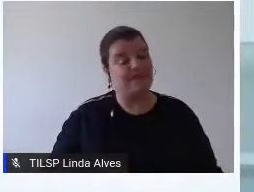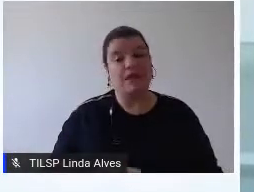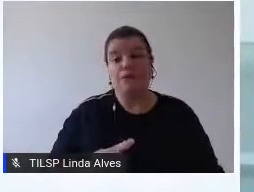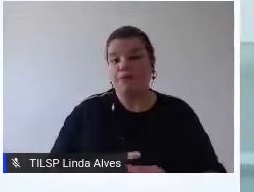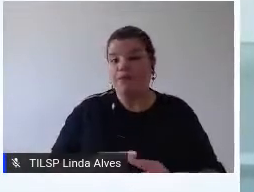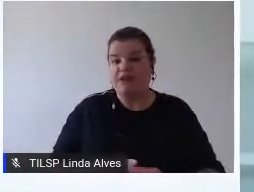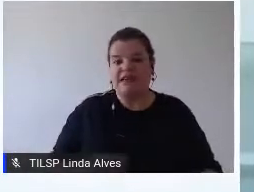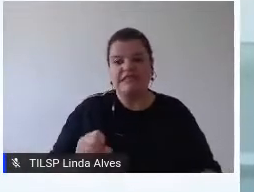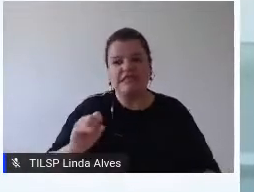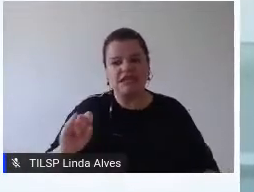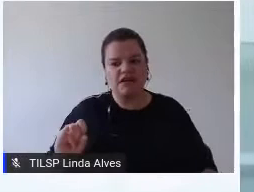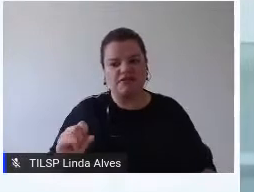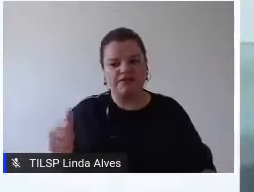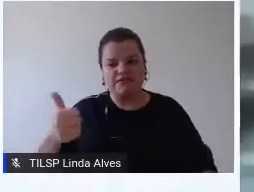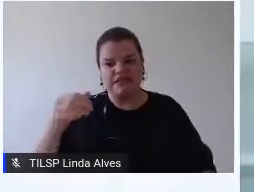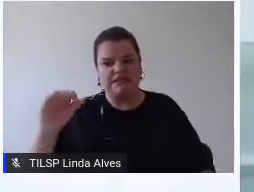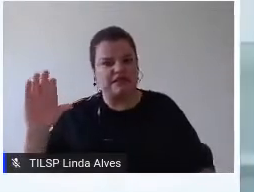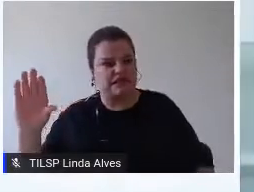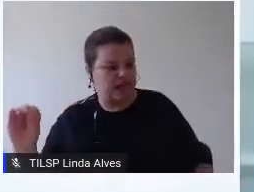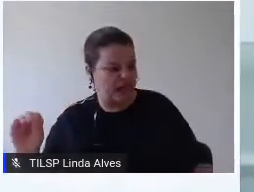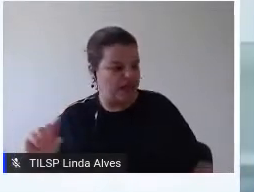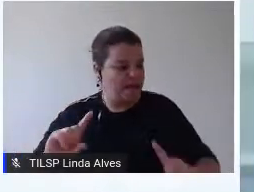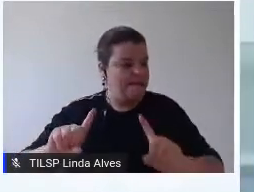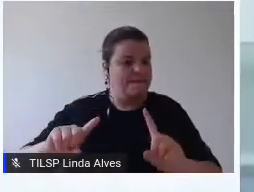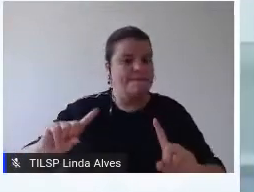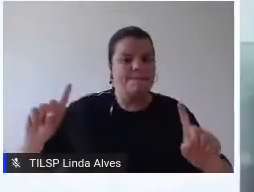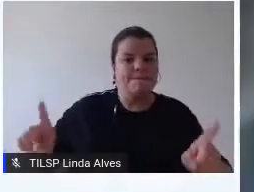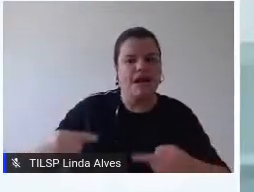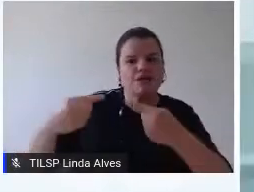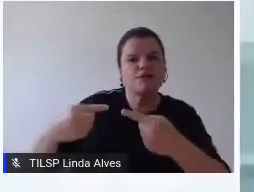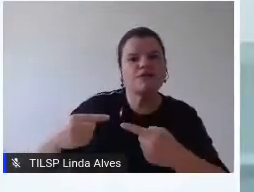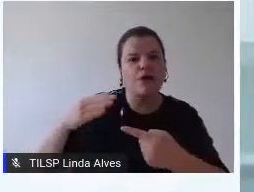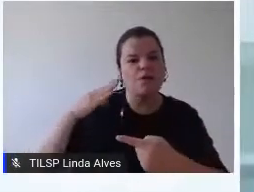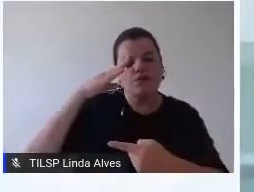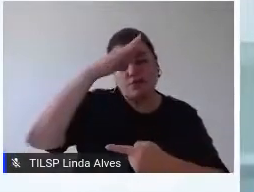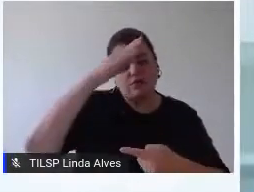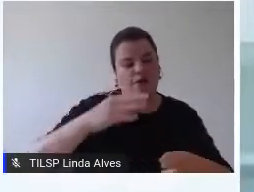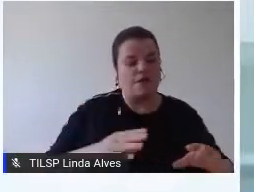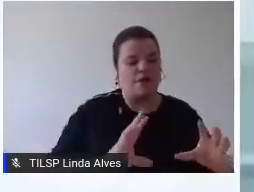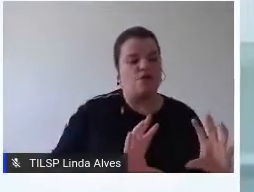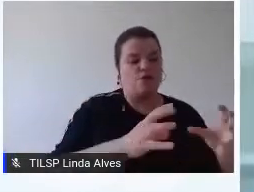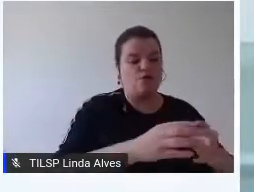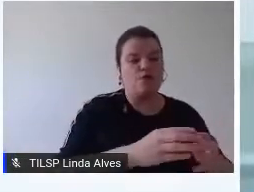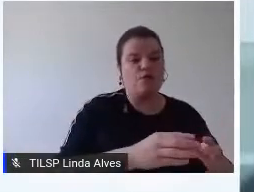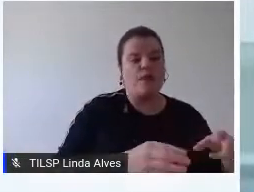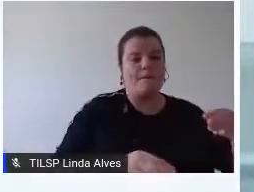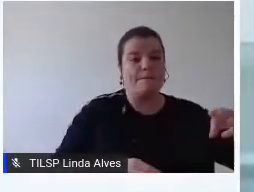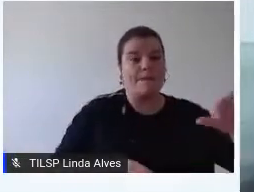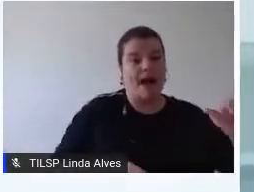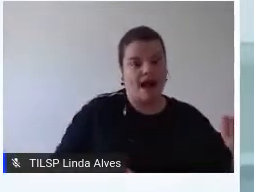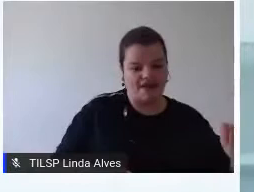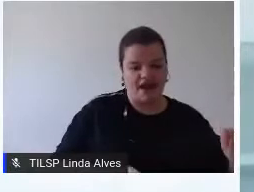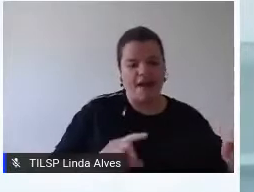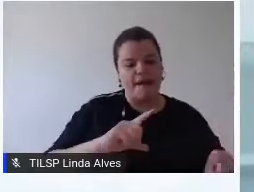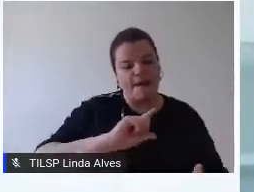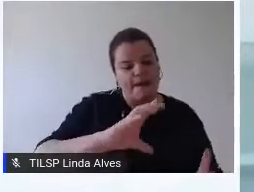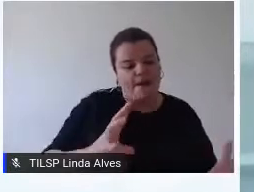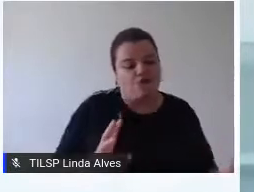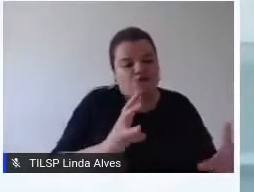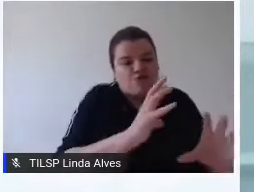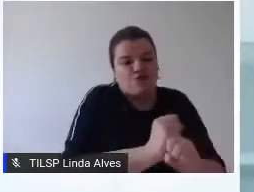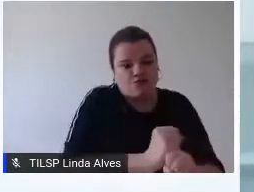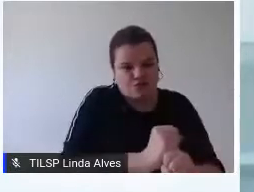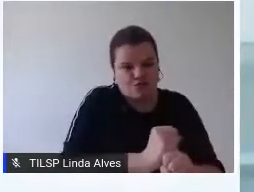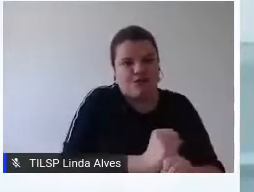aí, juntando com o grupo do Maia, mais a oposição, dá um número expressivo de deputados. Então, esse grupo, a oposição,